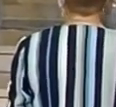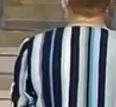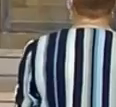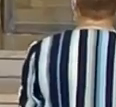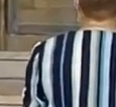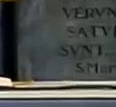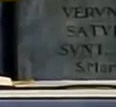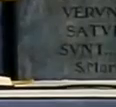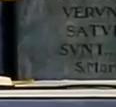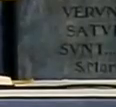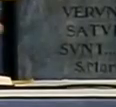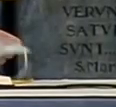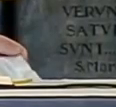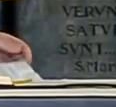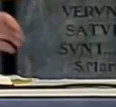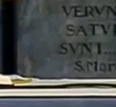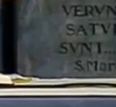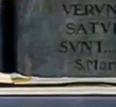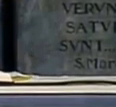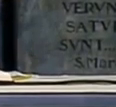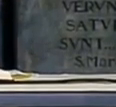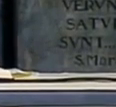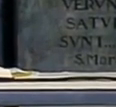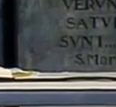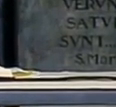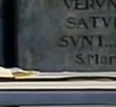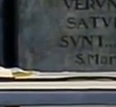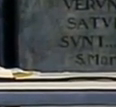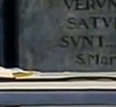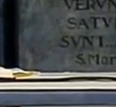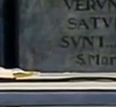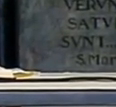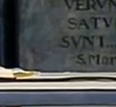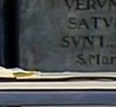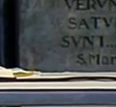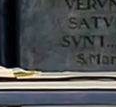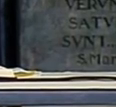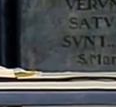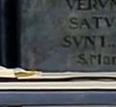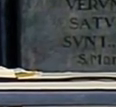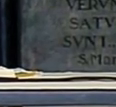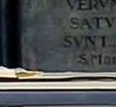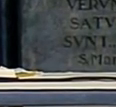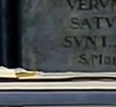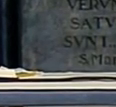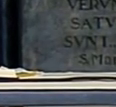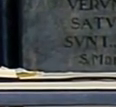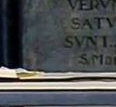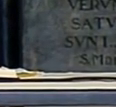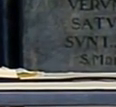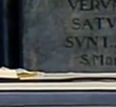Orai, irmãos, para que o meu e vosso sacrifício seja aceite por Deus Pai Todo-Poderoso.